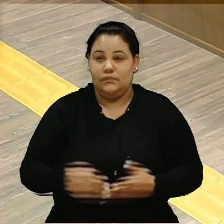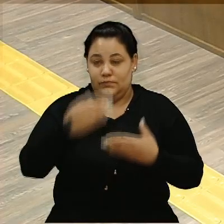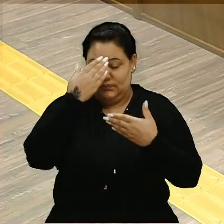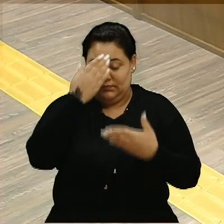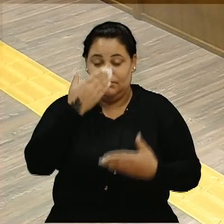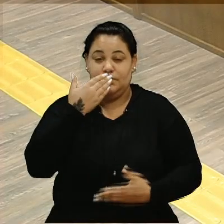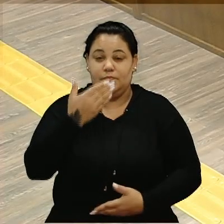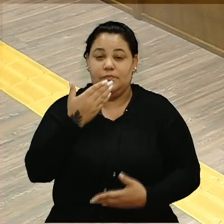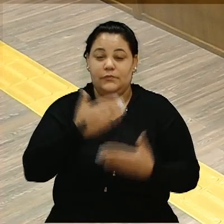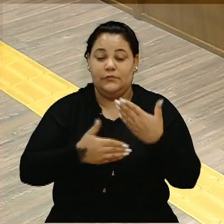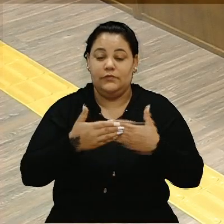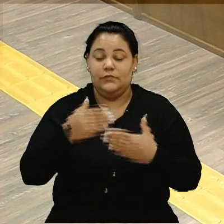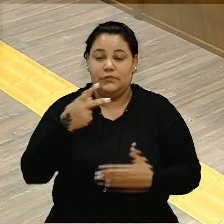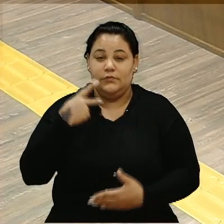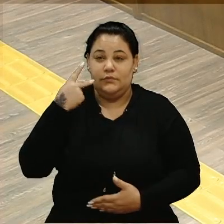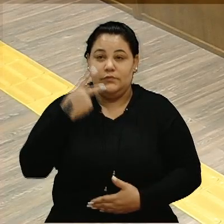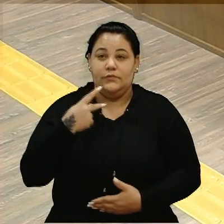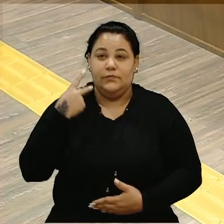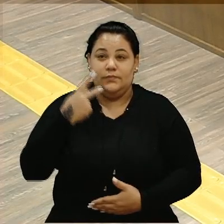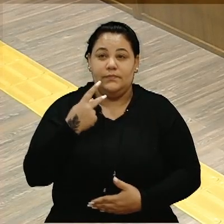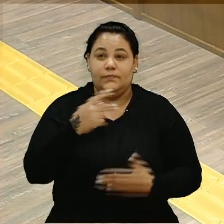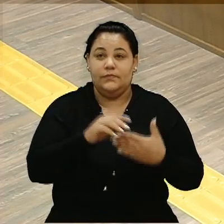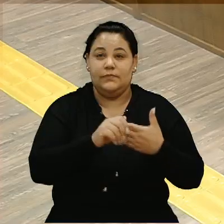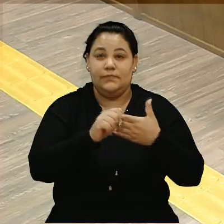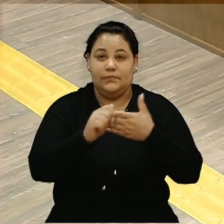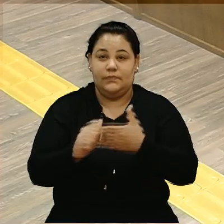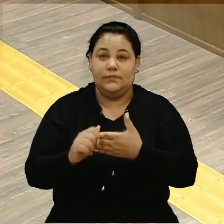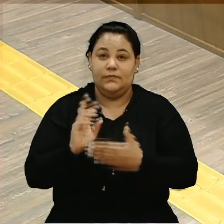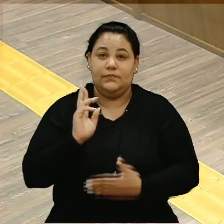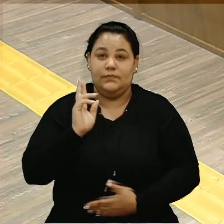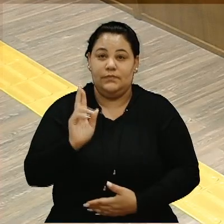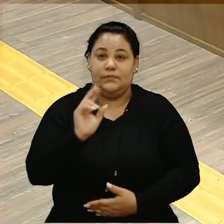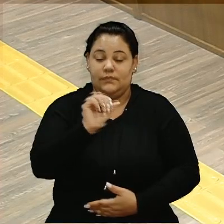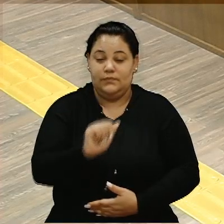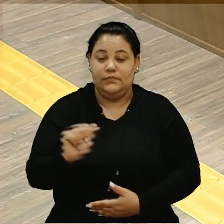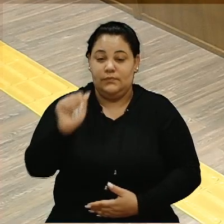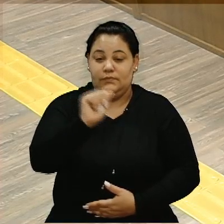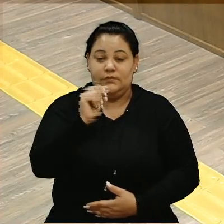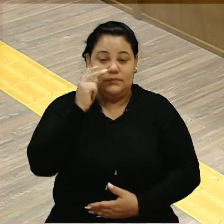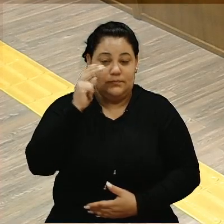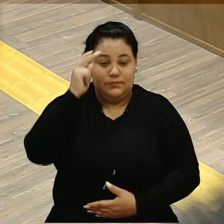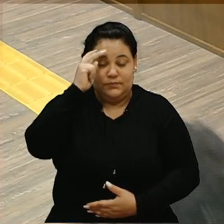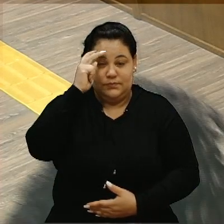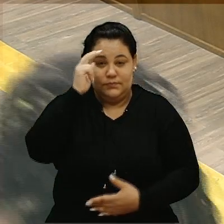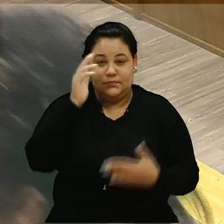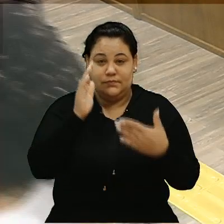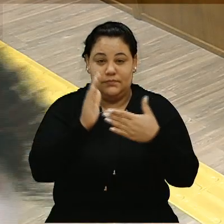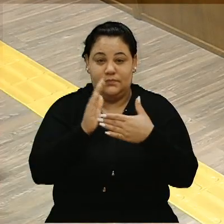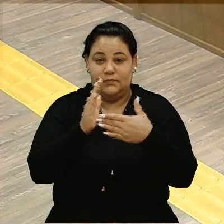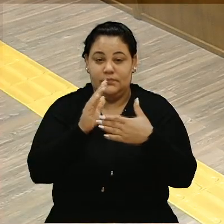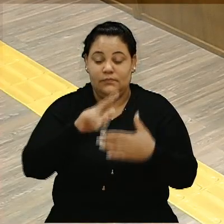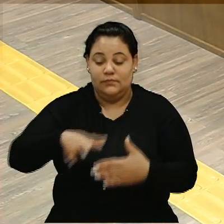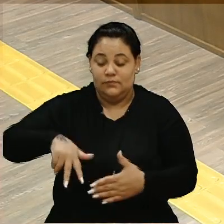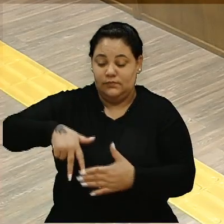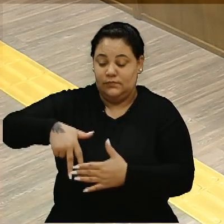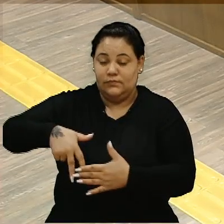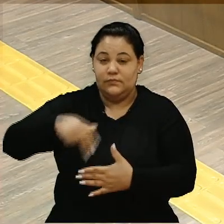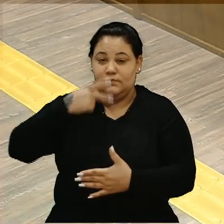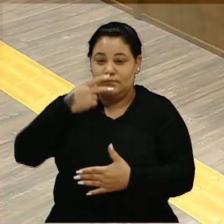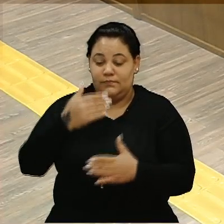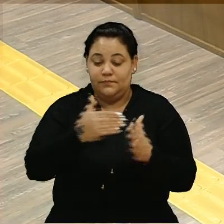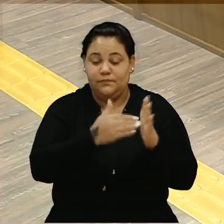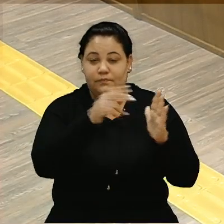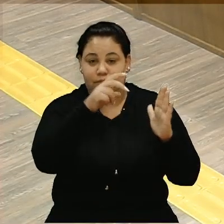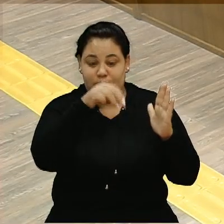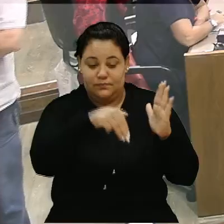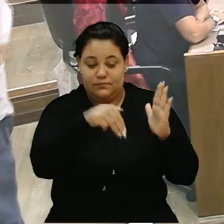Solicito a vereadora Estela Balardim que acompanhe o representante da Associação Cultural Paralela até a tribuna para a manifestação pelo tempo de até